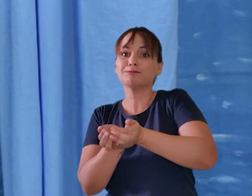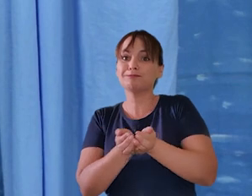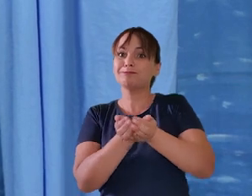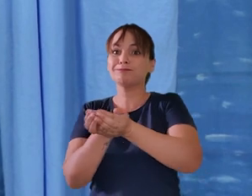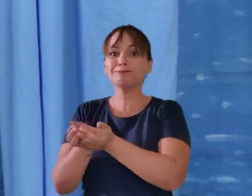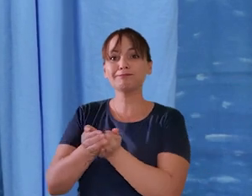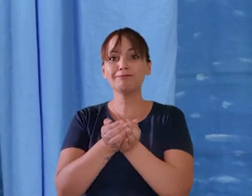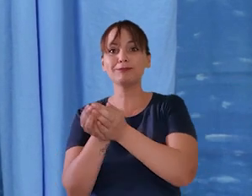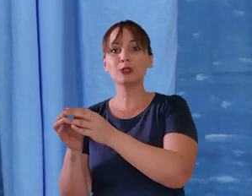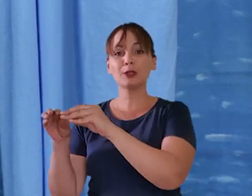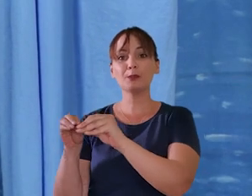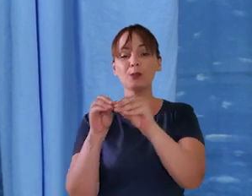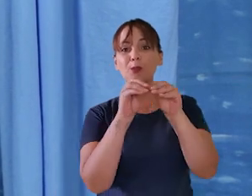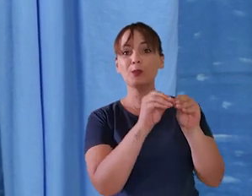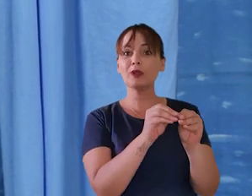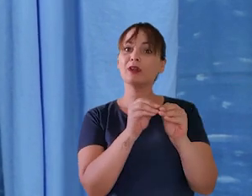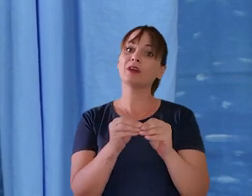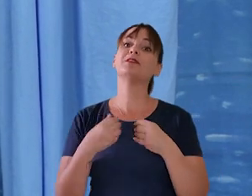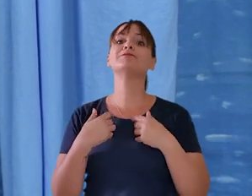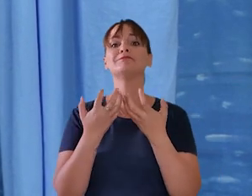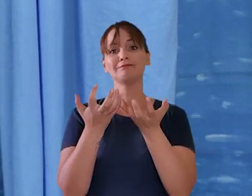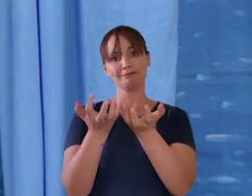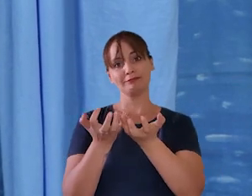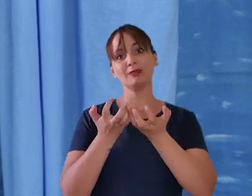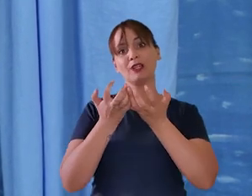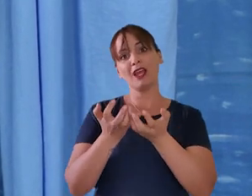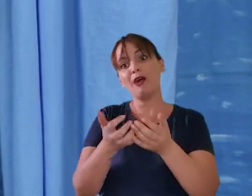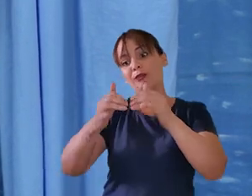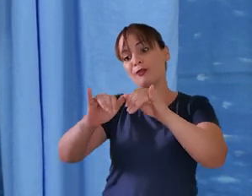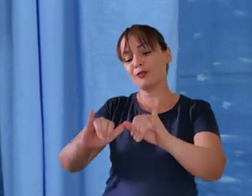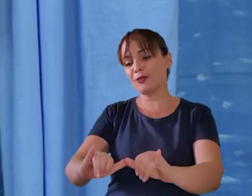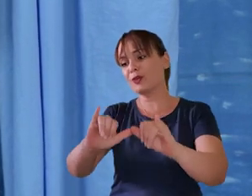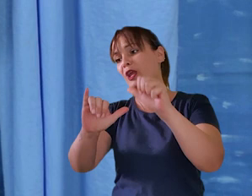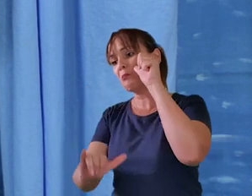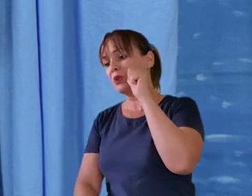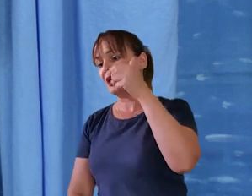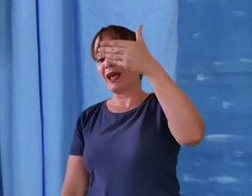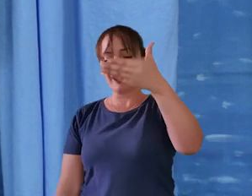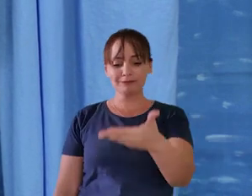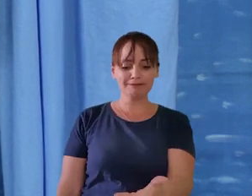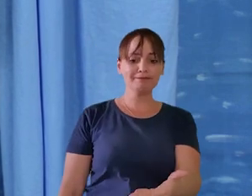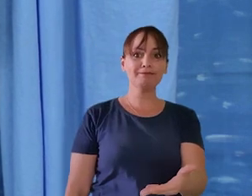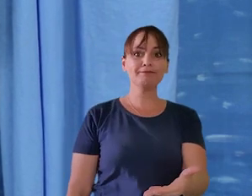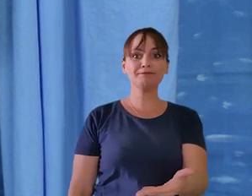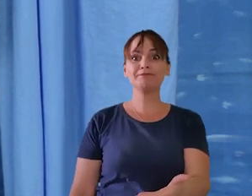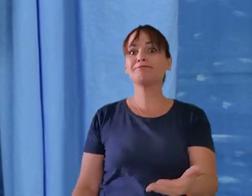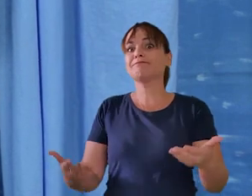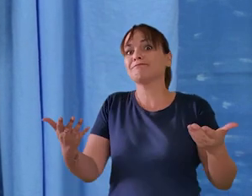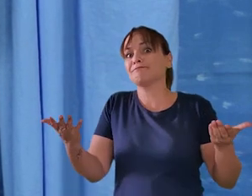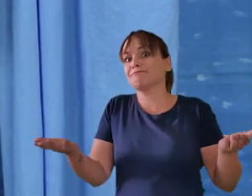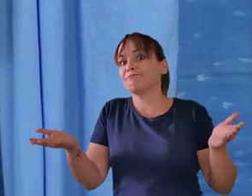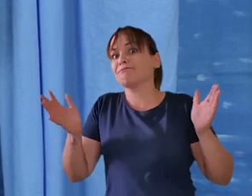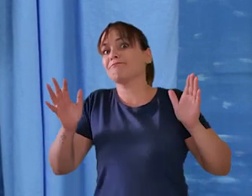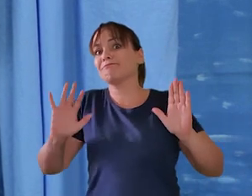desse lugar. Bem que eu queria ficar, menina, nesse lugar, mas